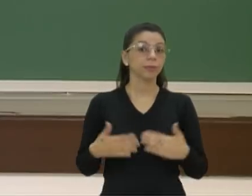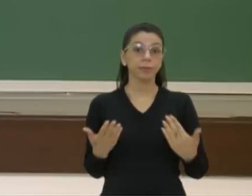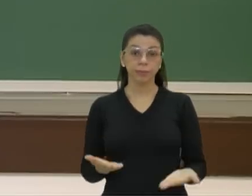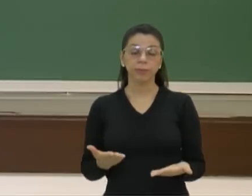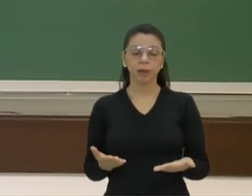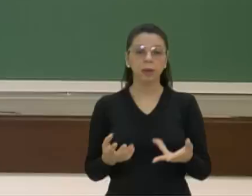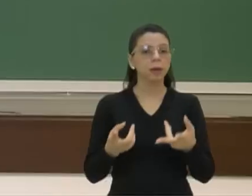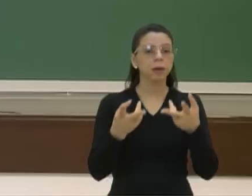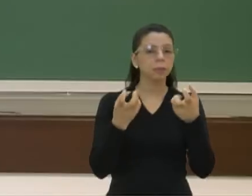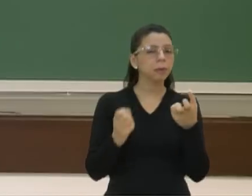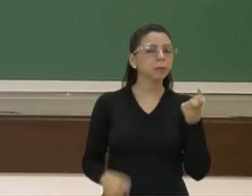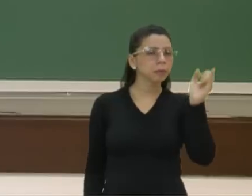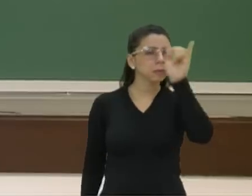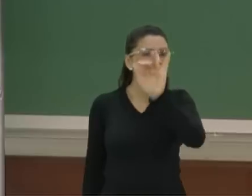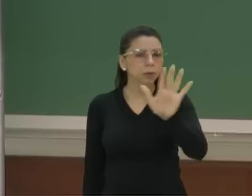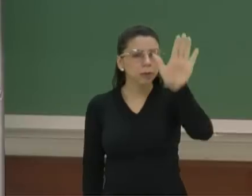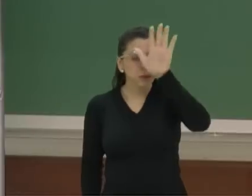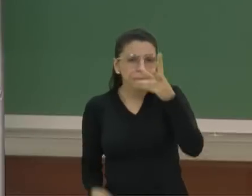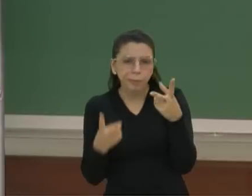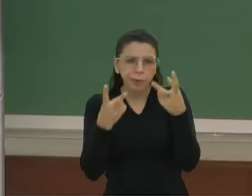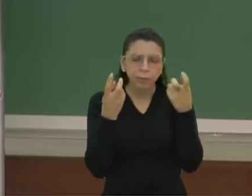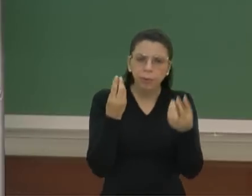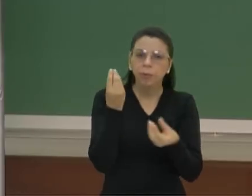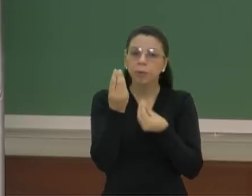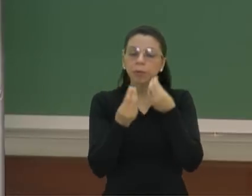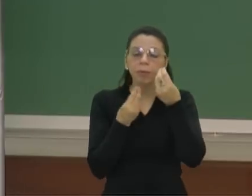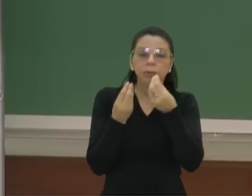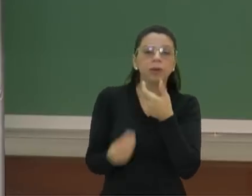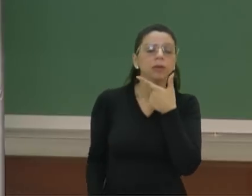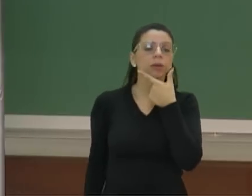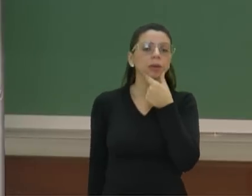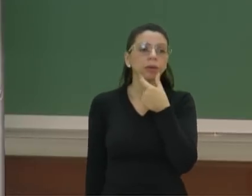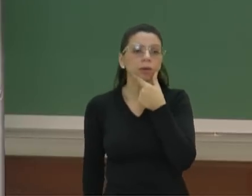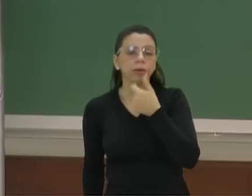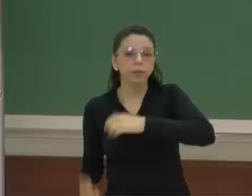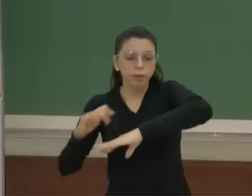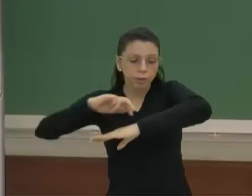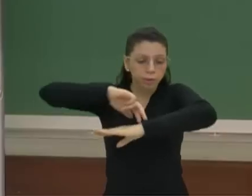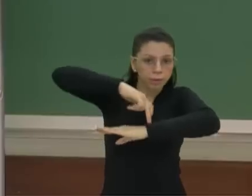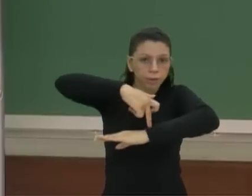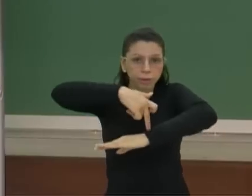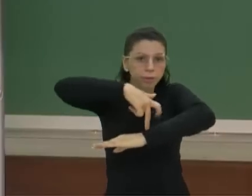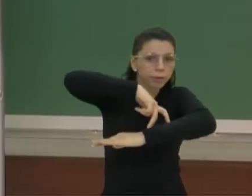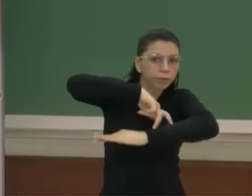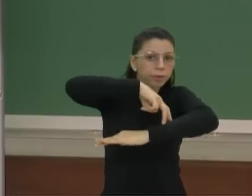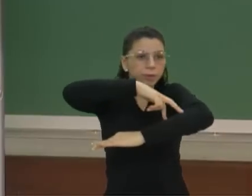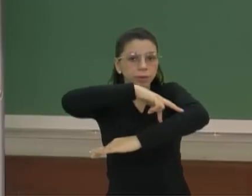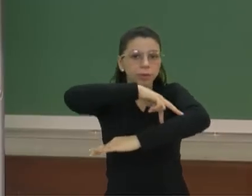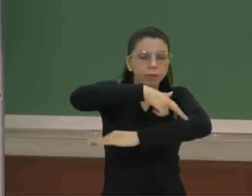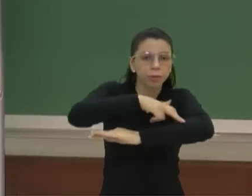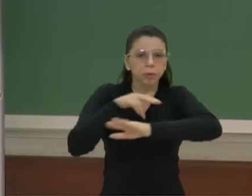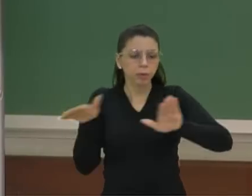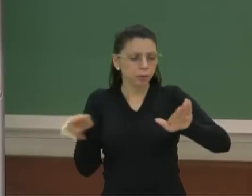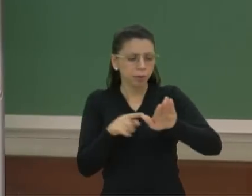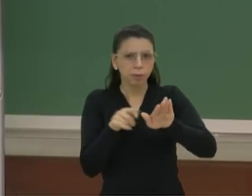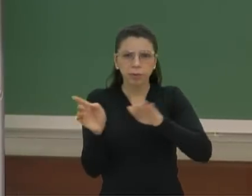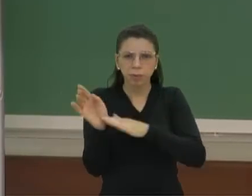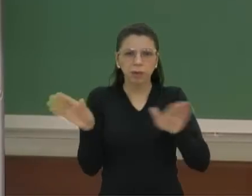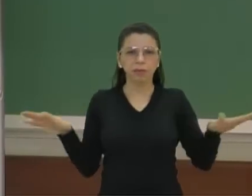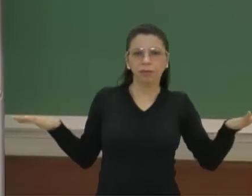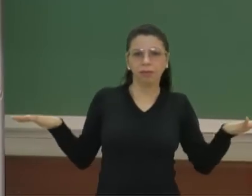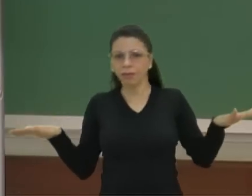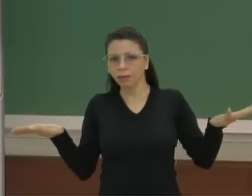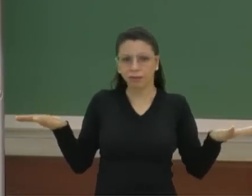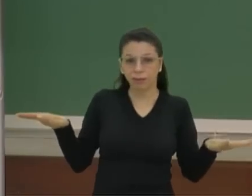Então, reparou na imagem? Percebeu como esse rapaz está se deslocando sobre essa fita, os braços